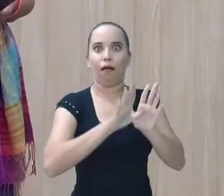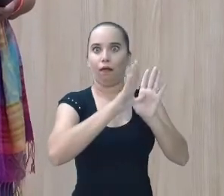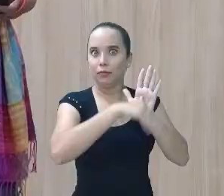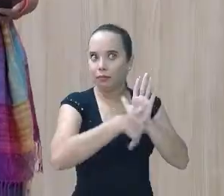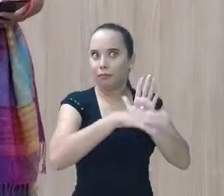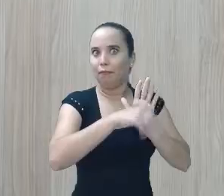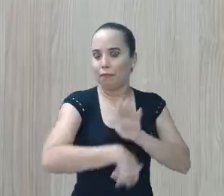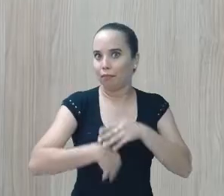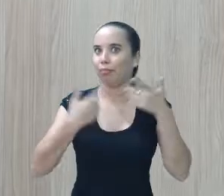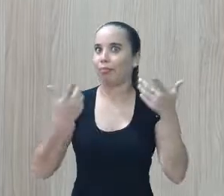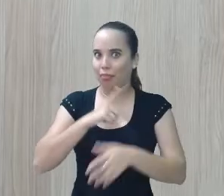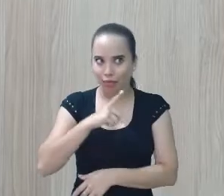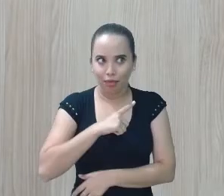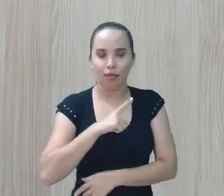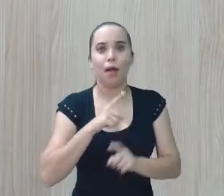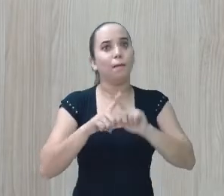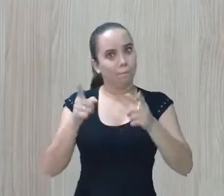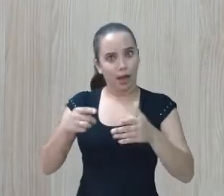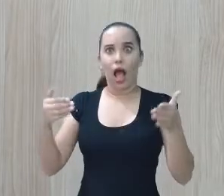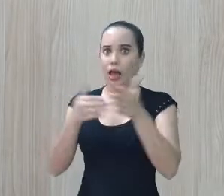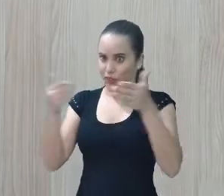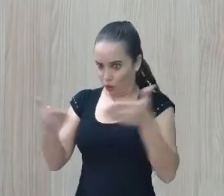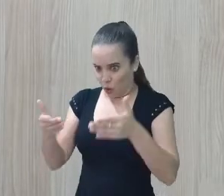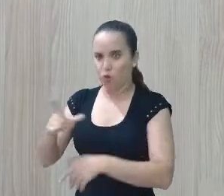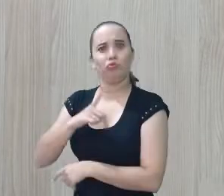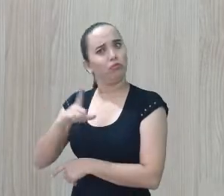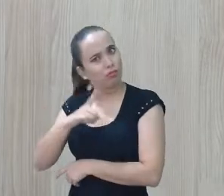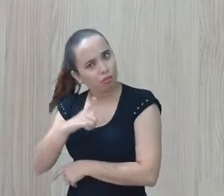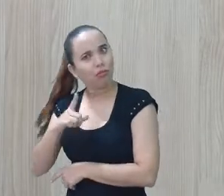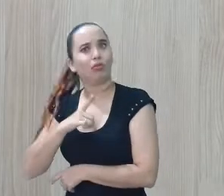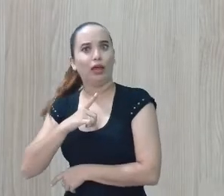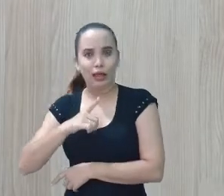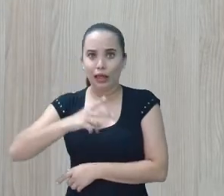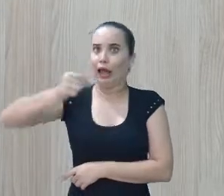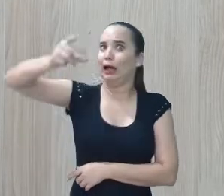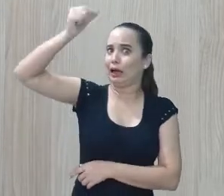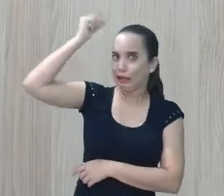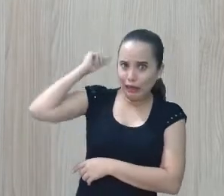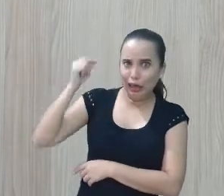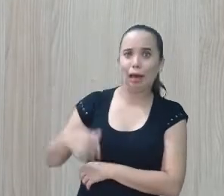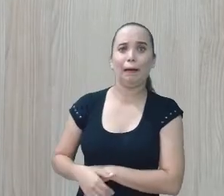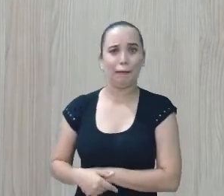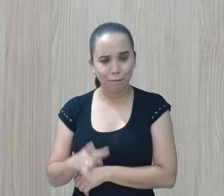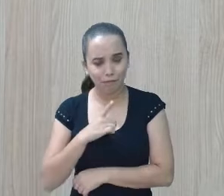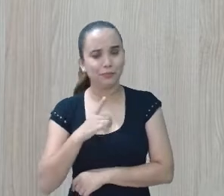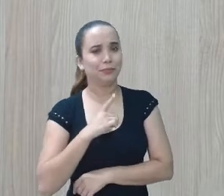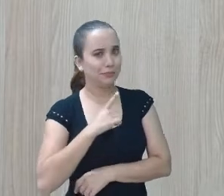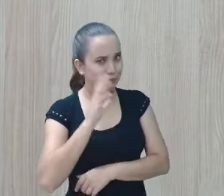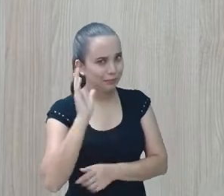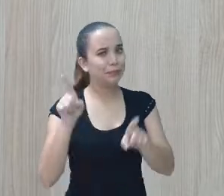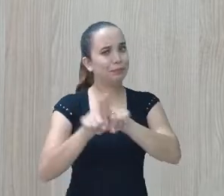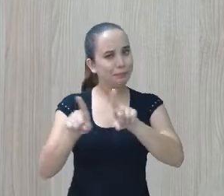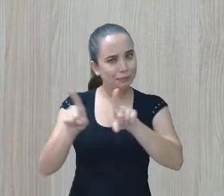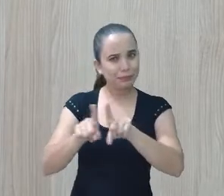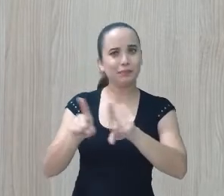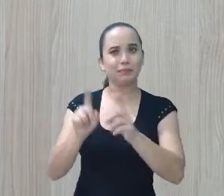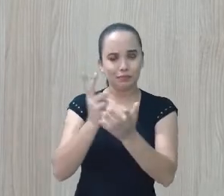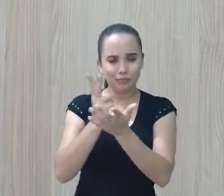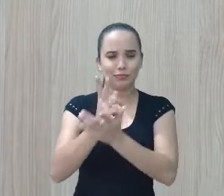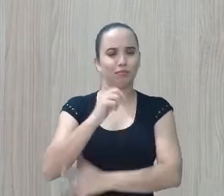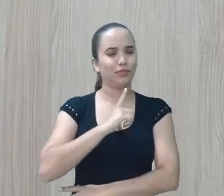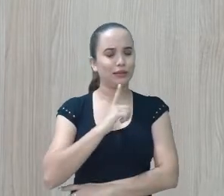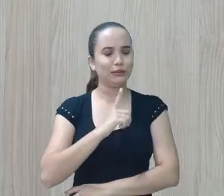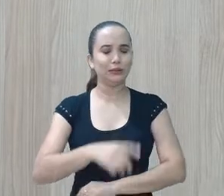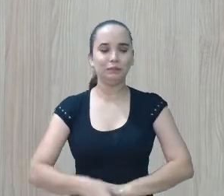porque a gente fala hoje, que tem muita violência, né? Tem medo de assalto, mas já tinha assalto naquela época também. Já existia, porque sempre